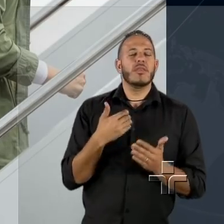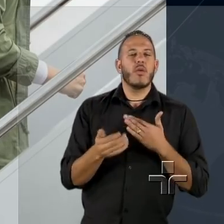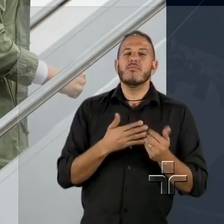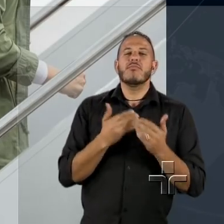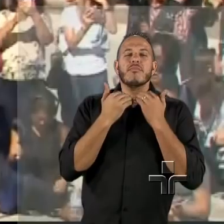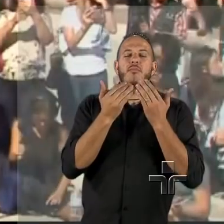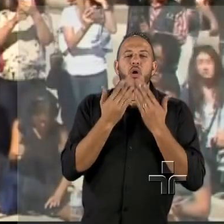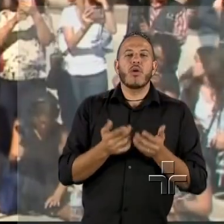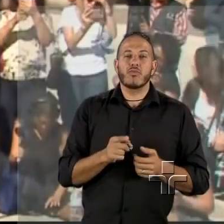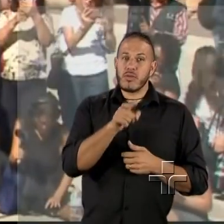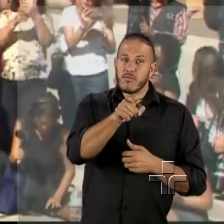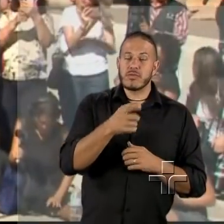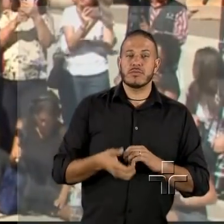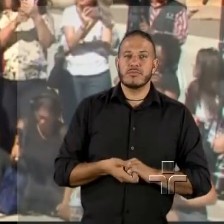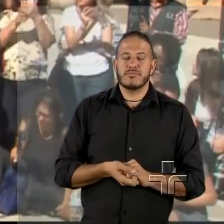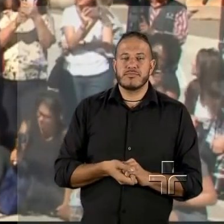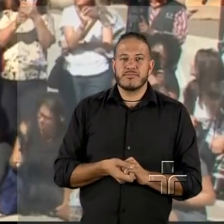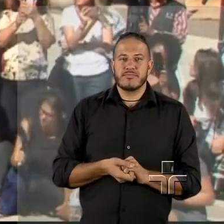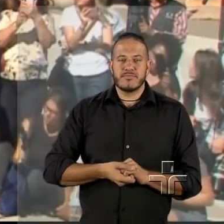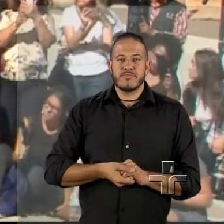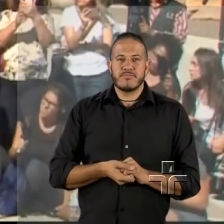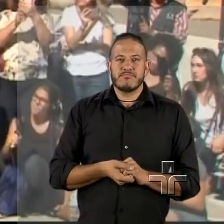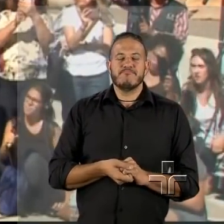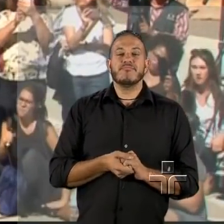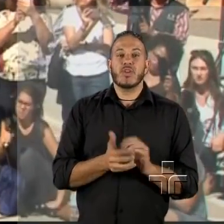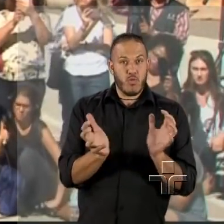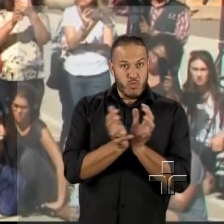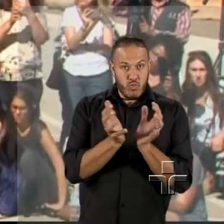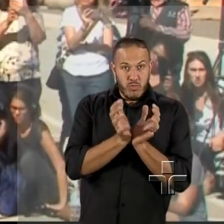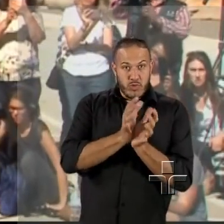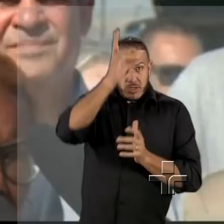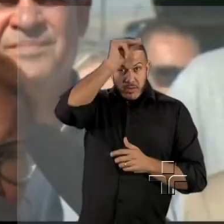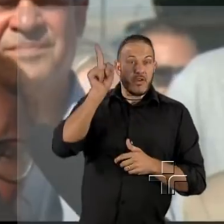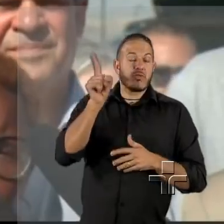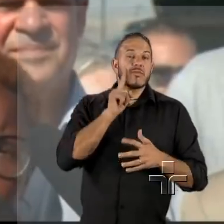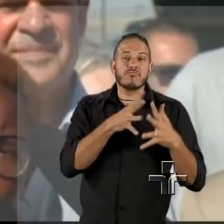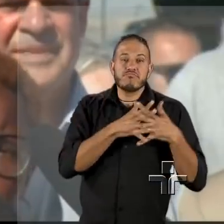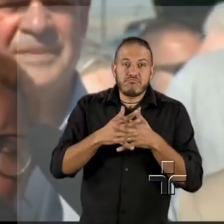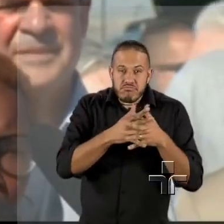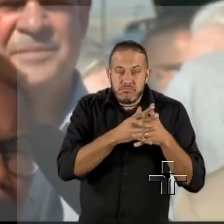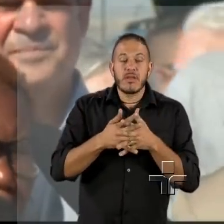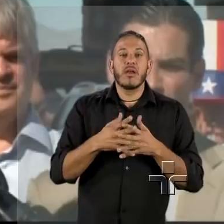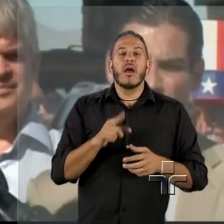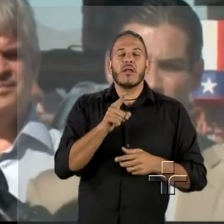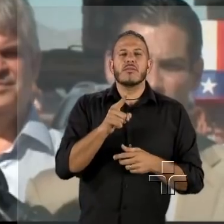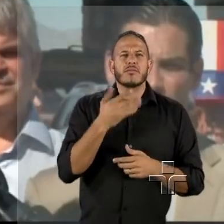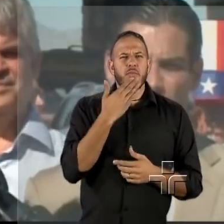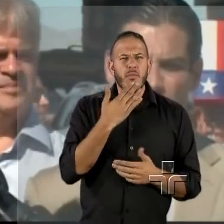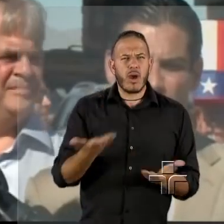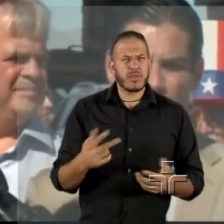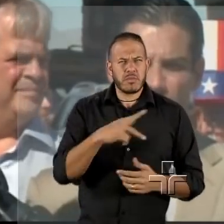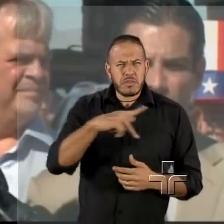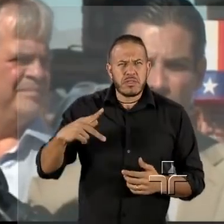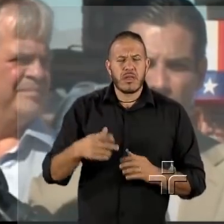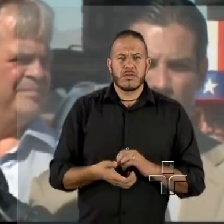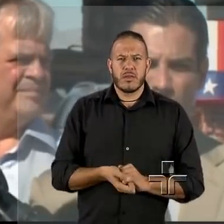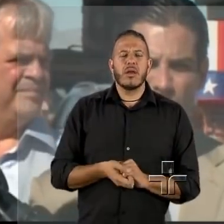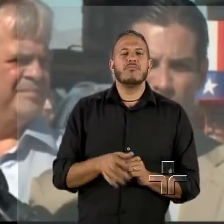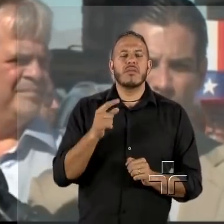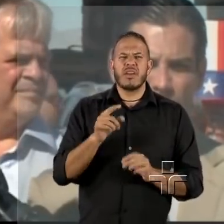migratória. Ela foi fotografada no dia 12 de junho, quando a polícia americana prendeu imigrantes que tentavam entrar ilegalmente nos